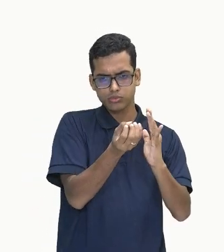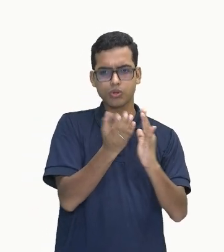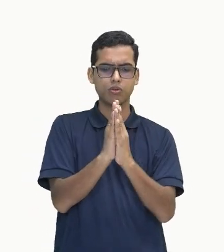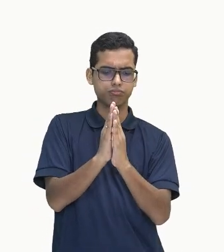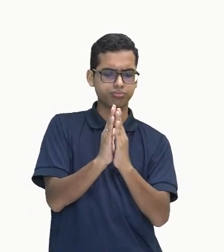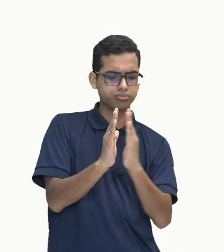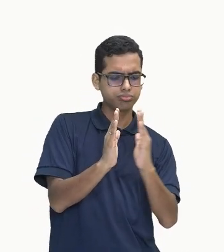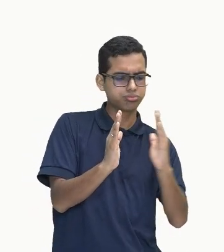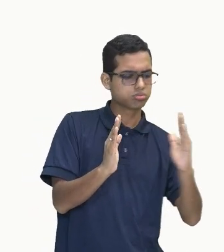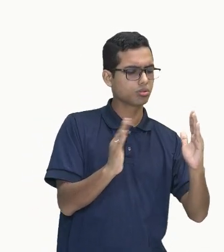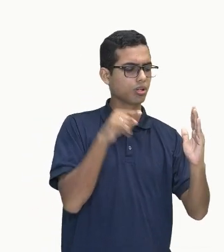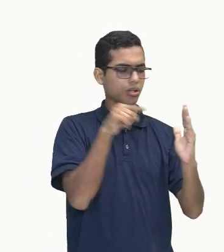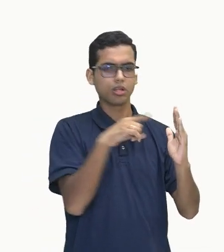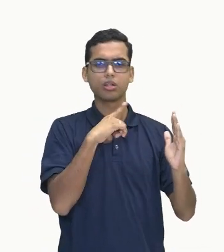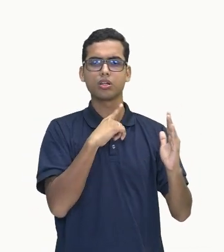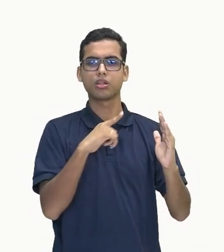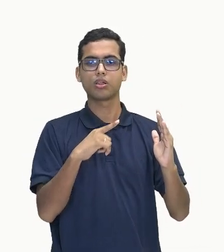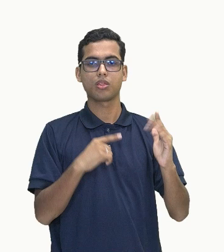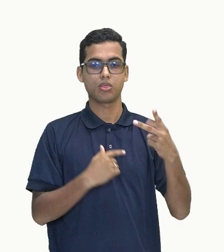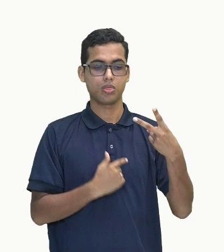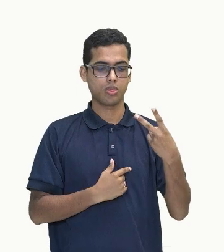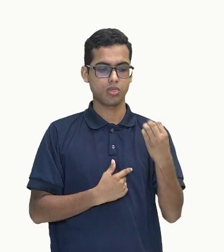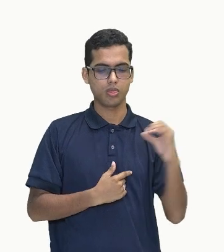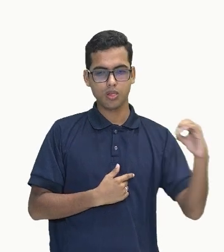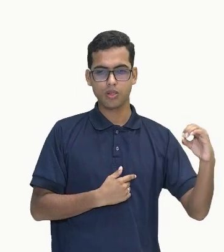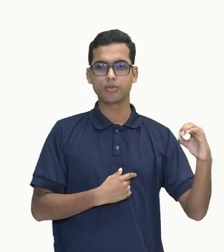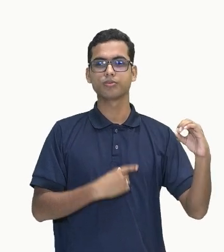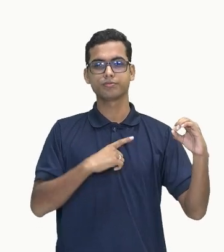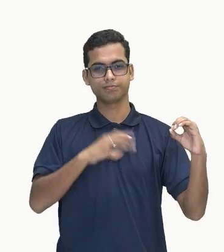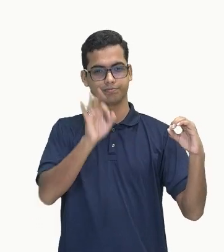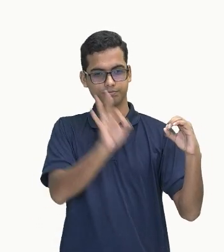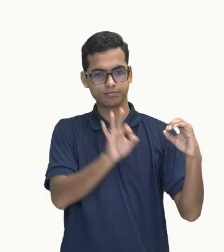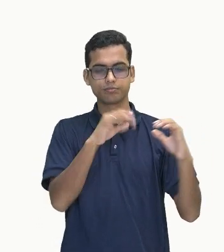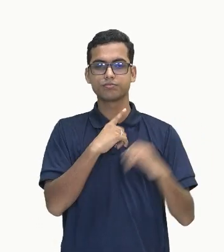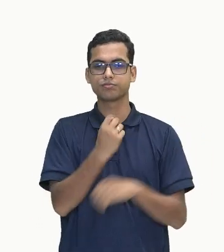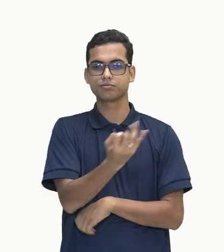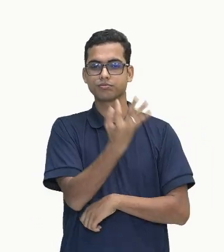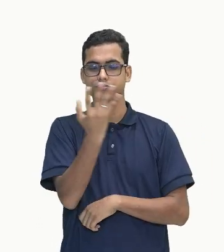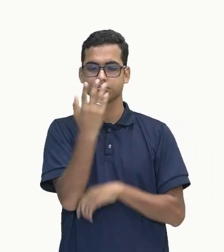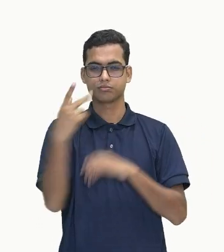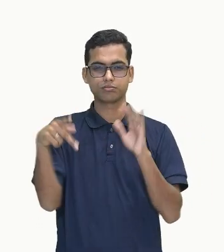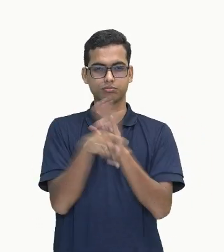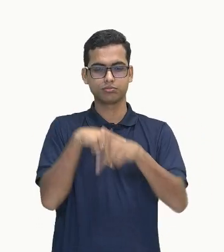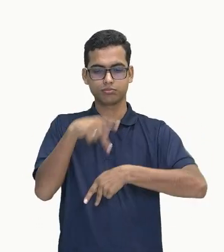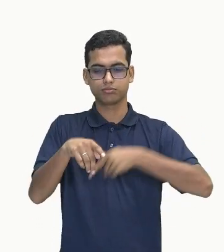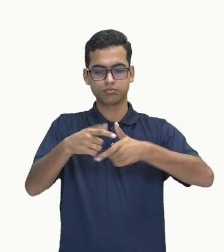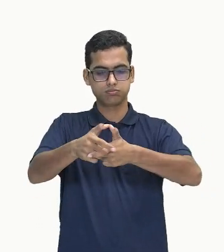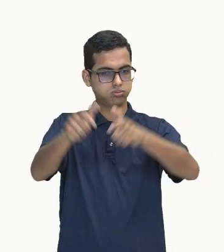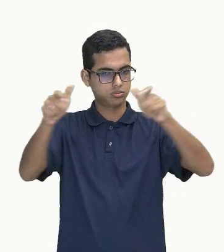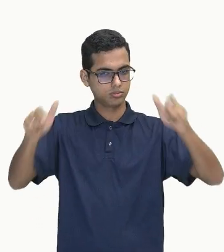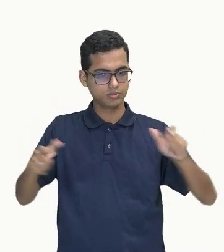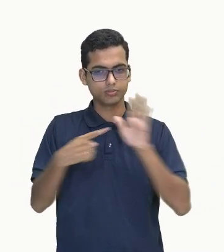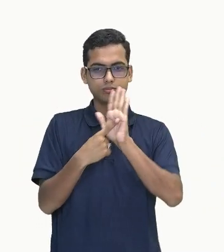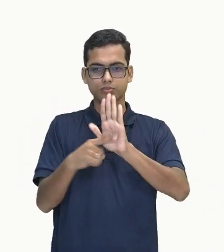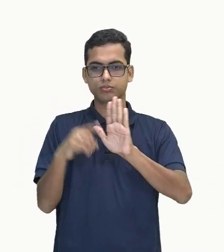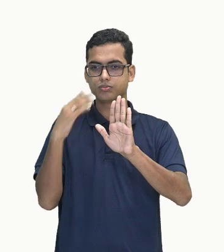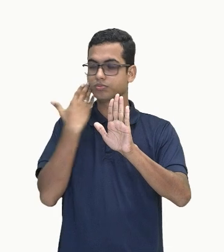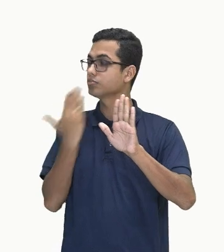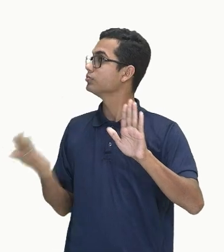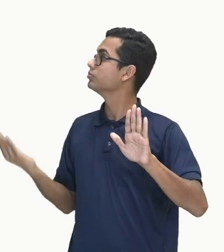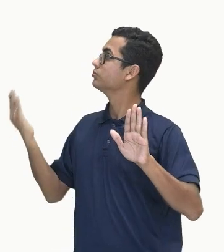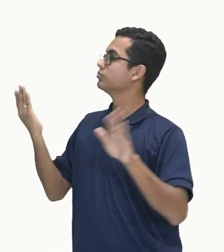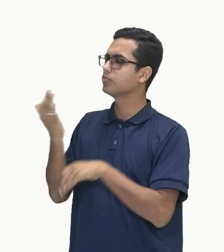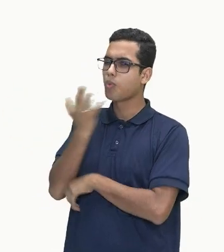de urbanização, né? A taxa de urbanização do meio rural, a linha em destaque para vocês, que está aí meio